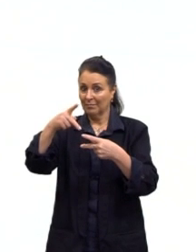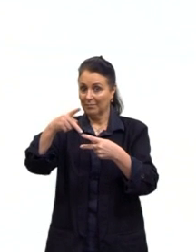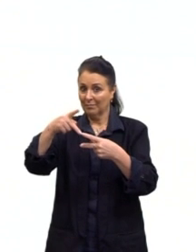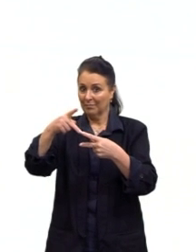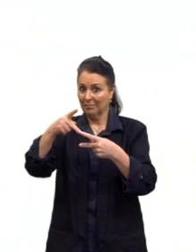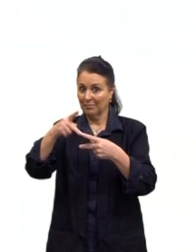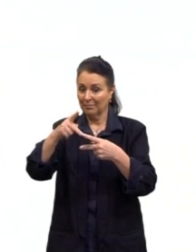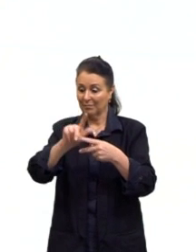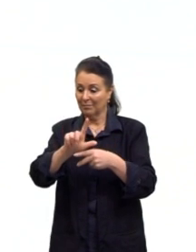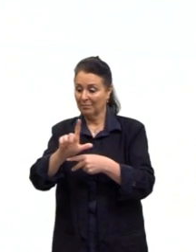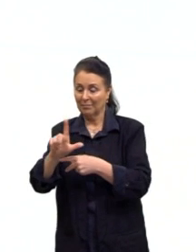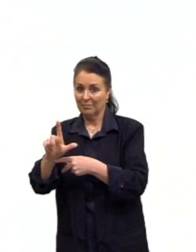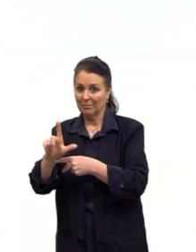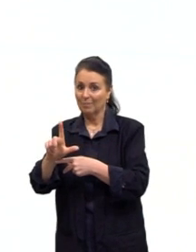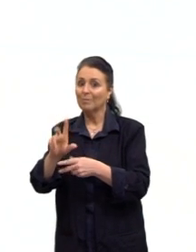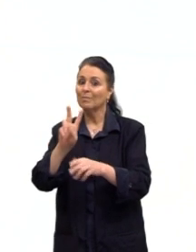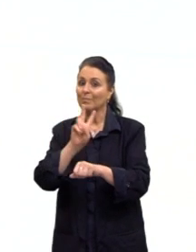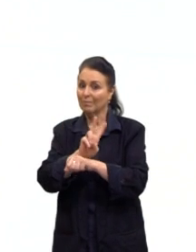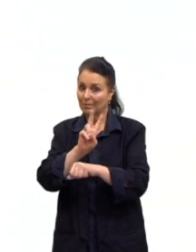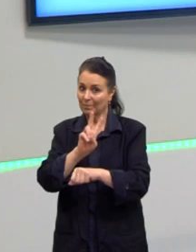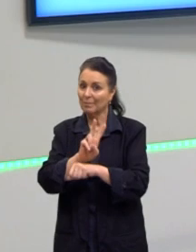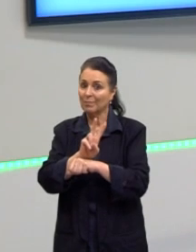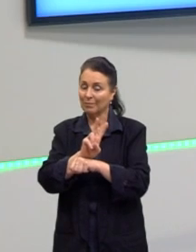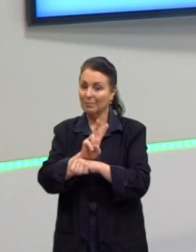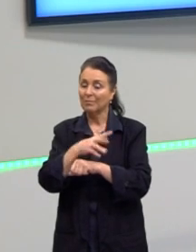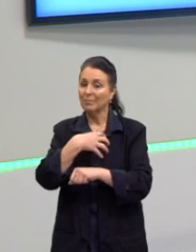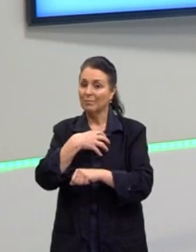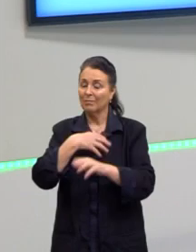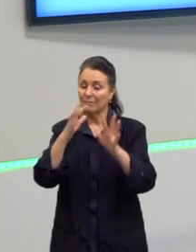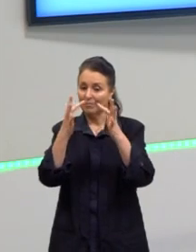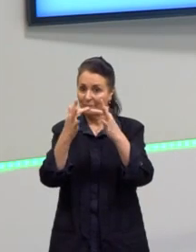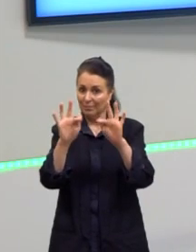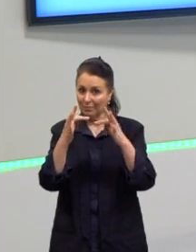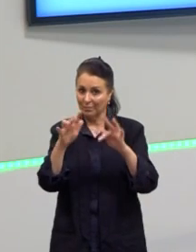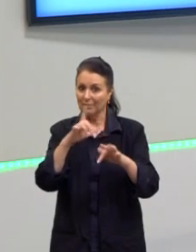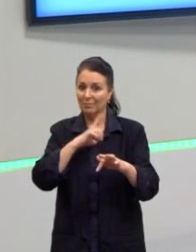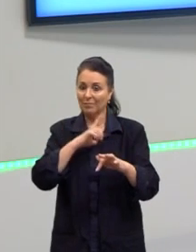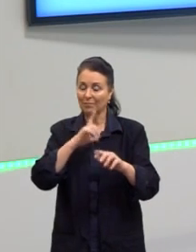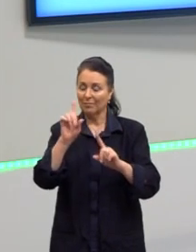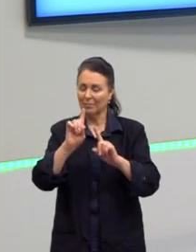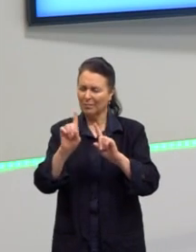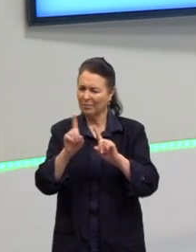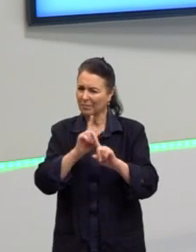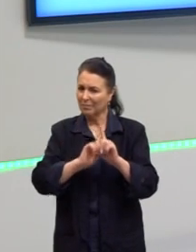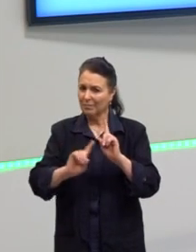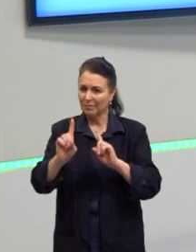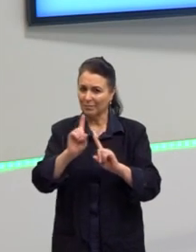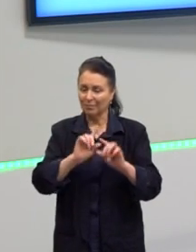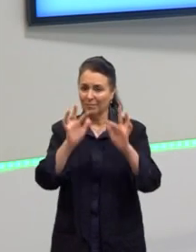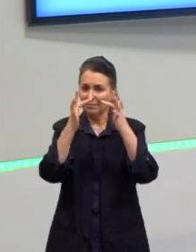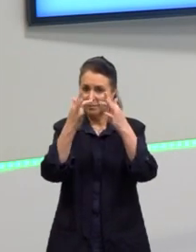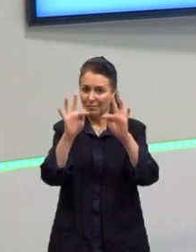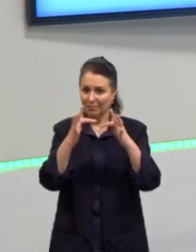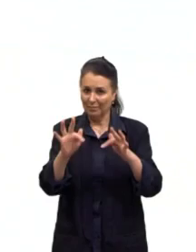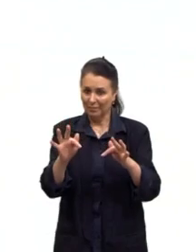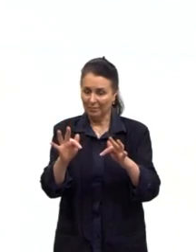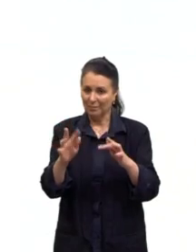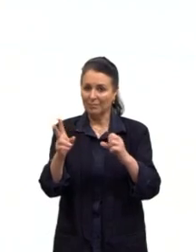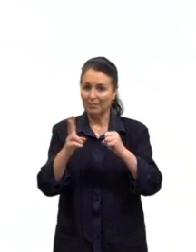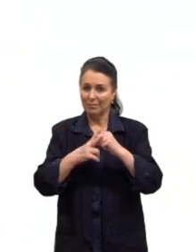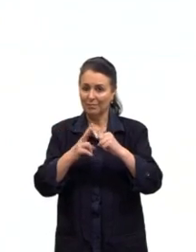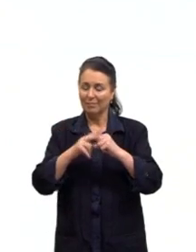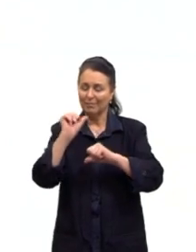ali dentro a gente vai ter alguma coisa diferente do que a gente imagina que é um verbo frasal e o verbo frasal